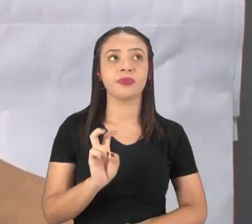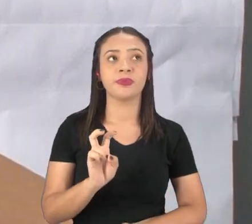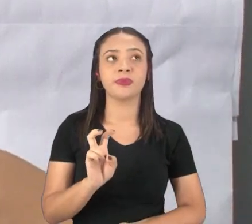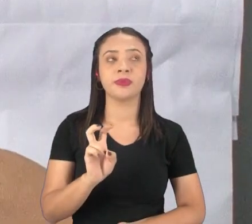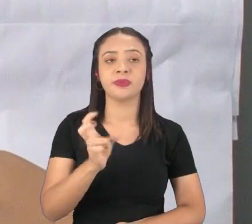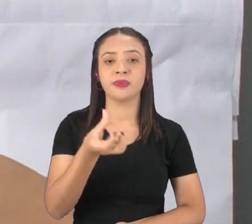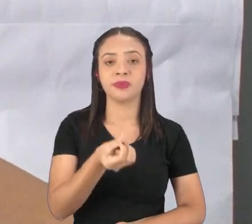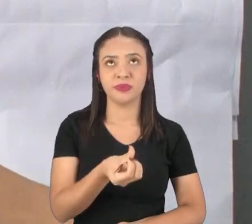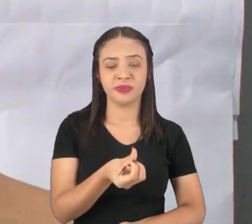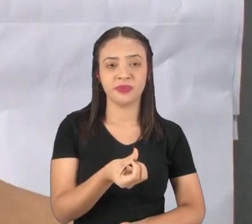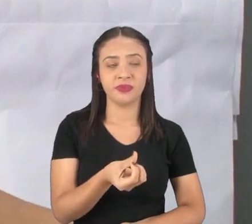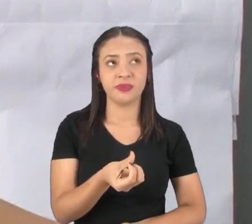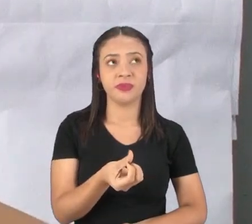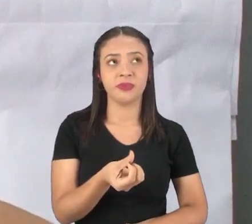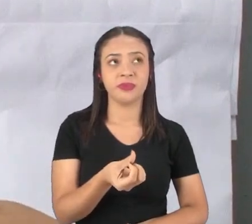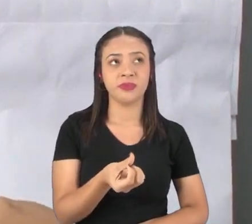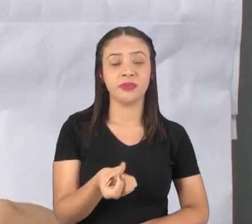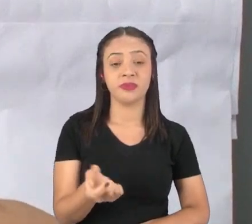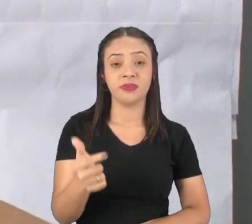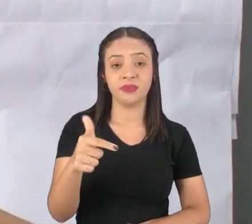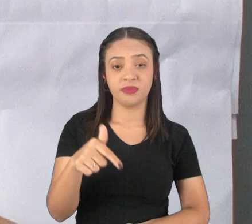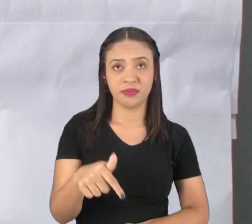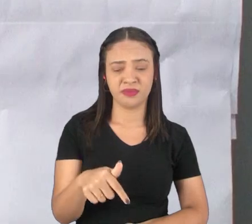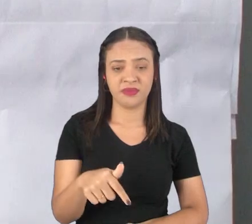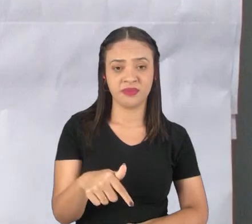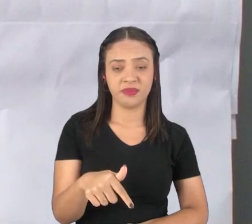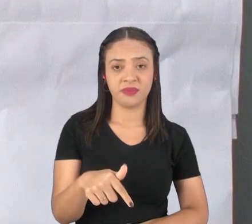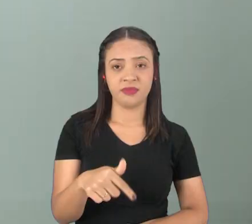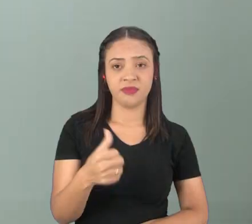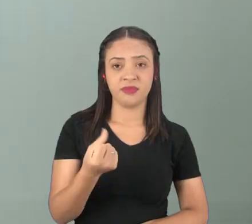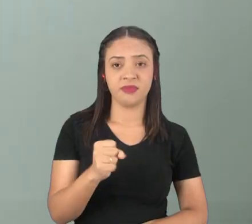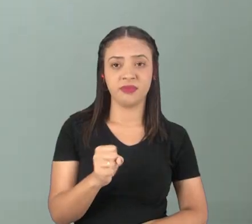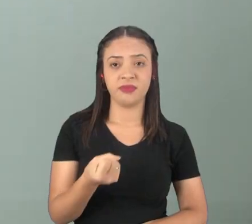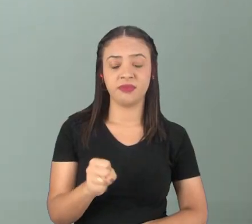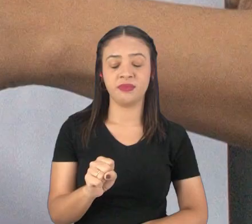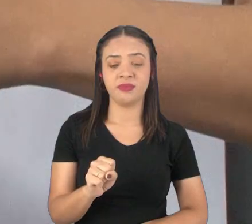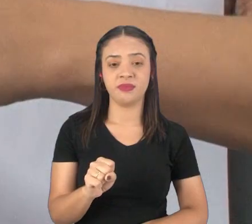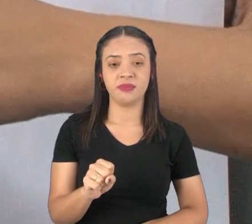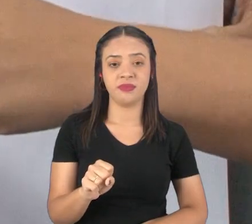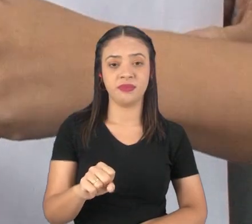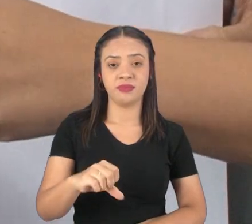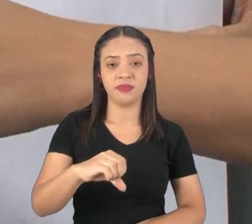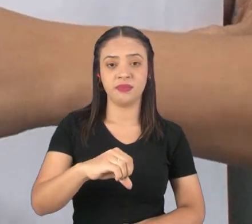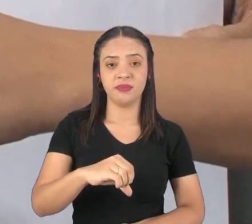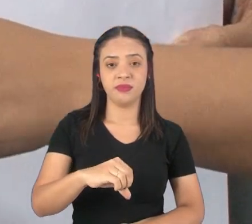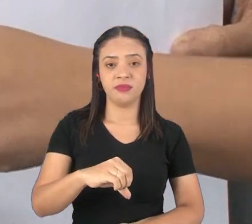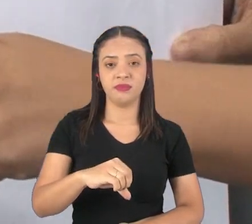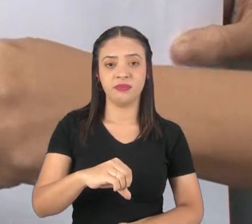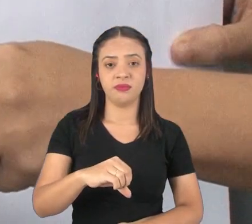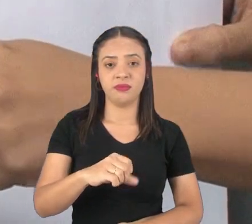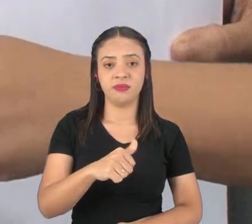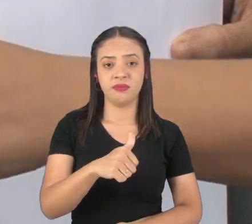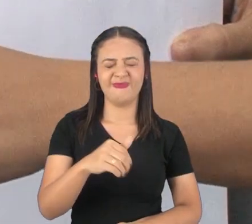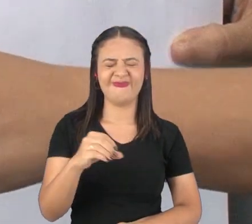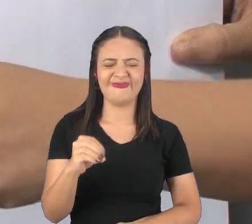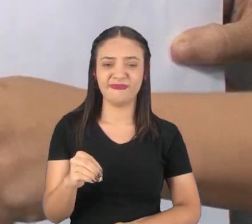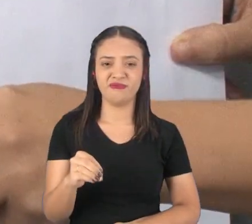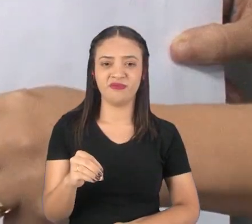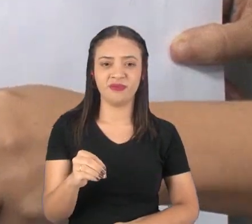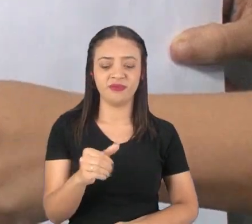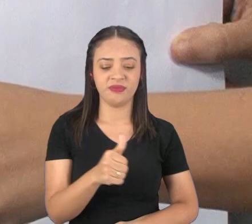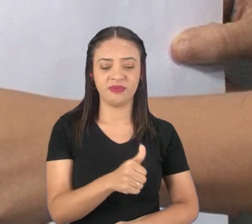5, 6, 7, 8, 9,